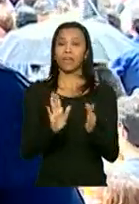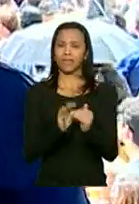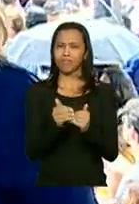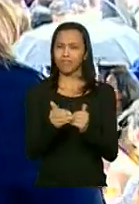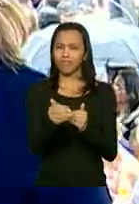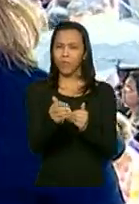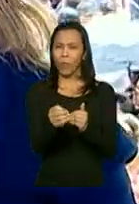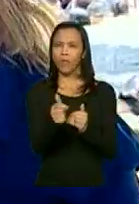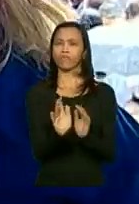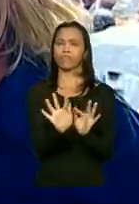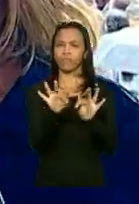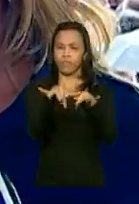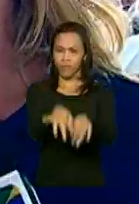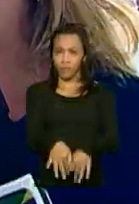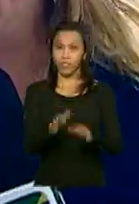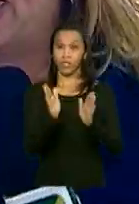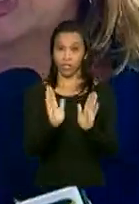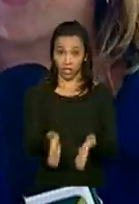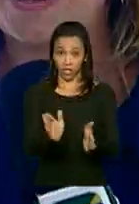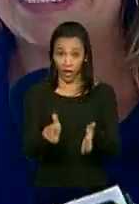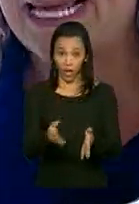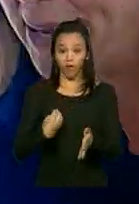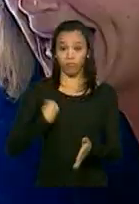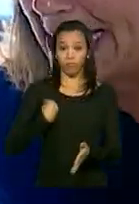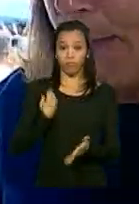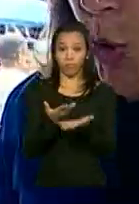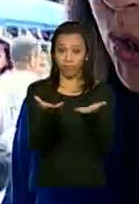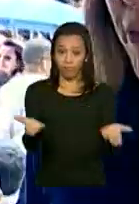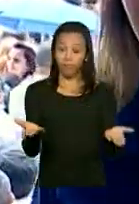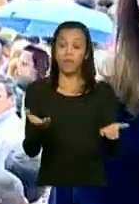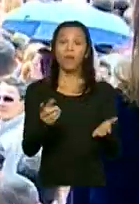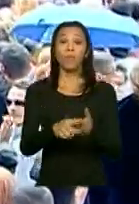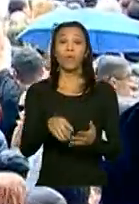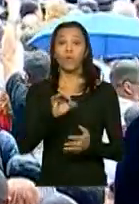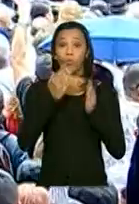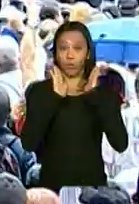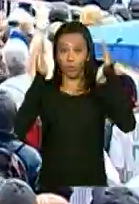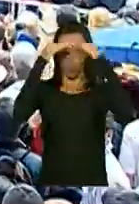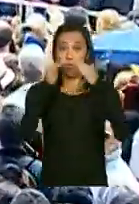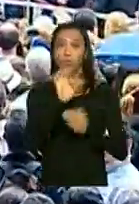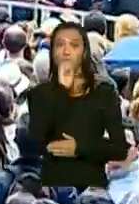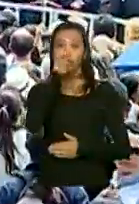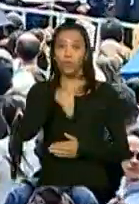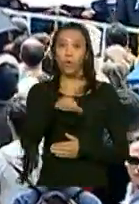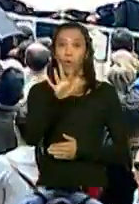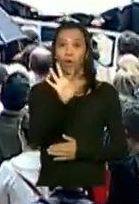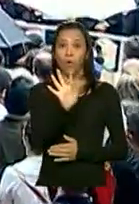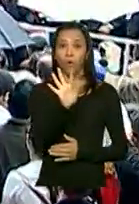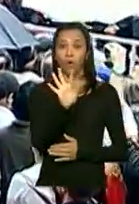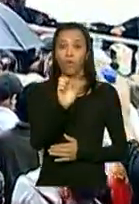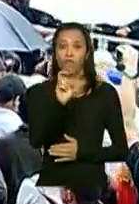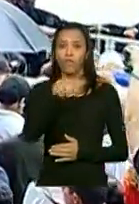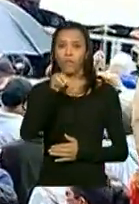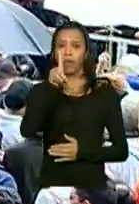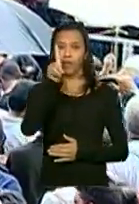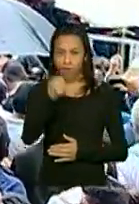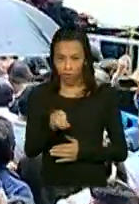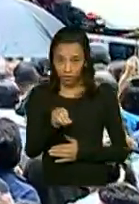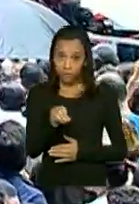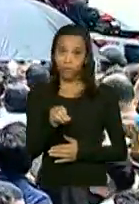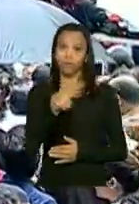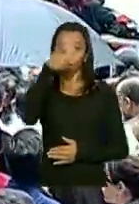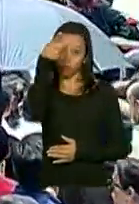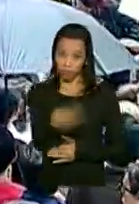final bom a missa de corpo presente foi celebrada por Dom Fernando Saburido que é que é bispo da